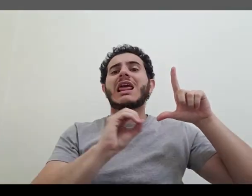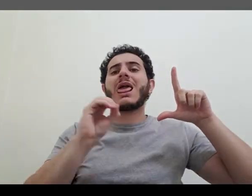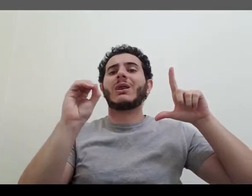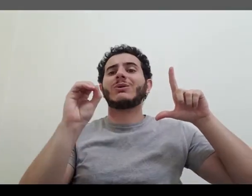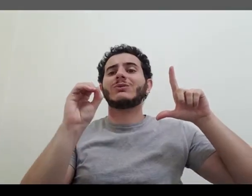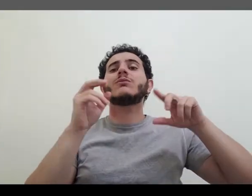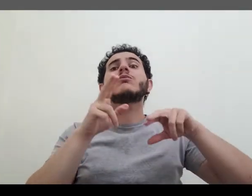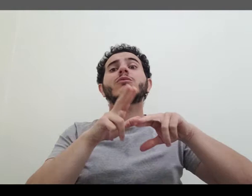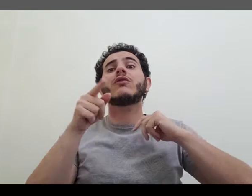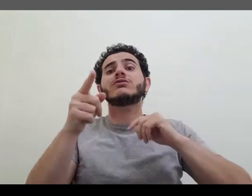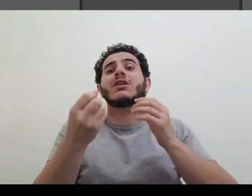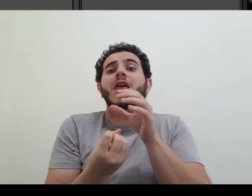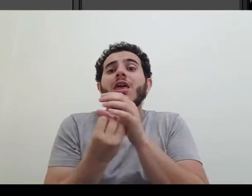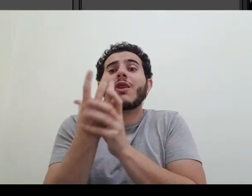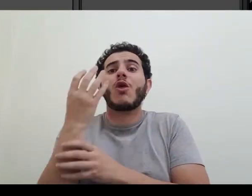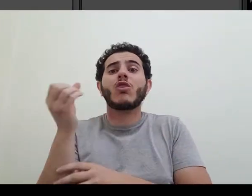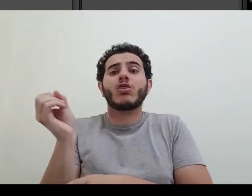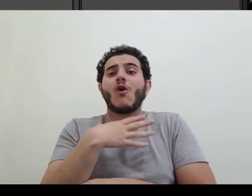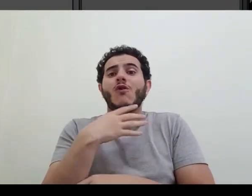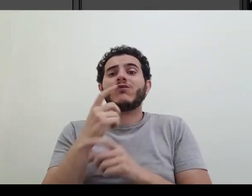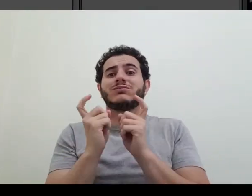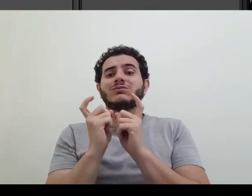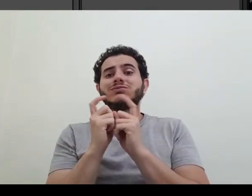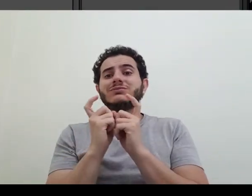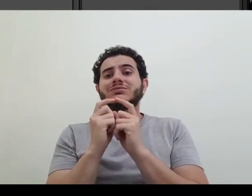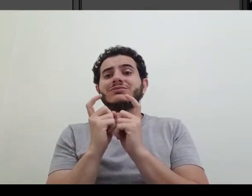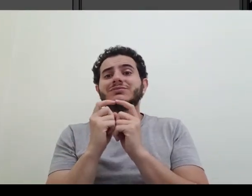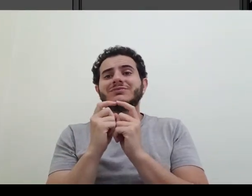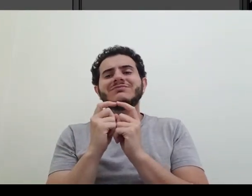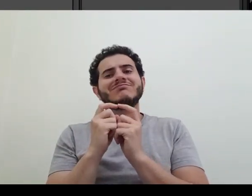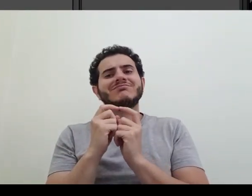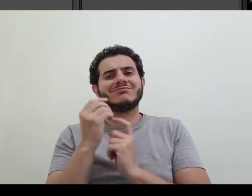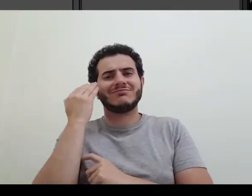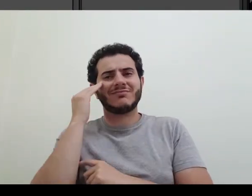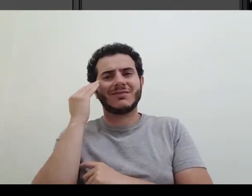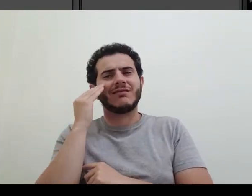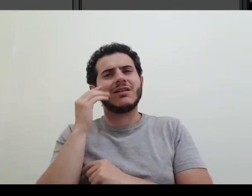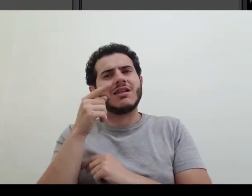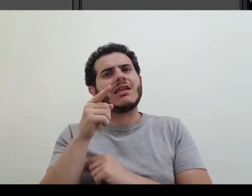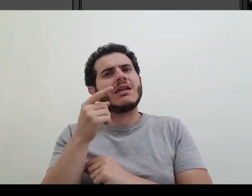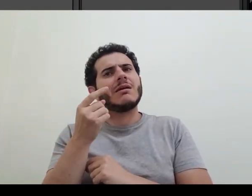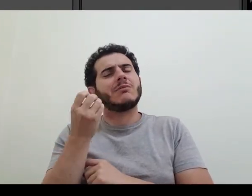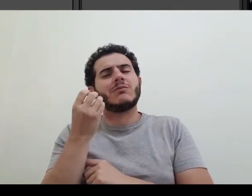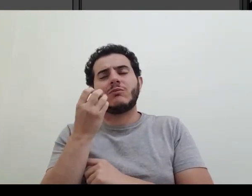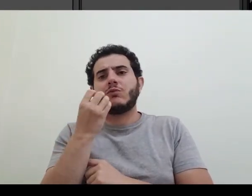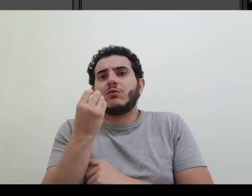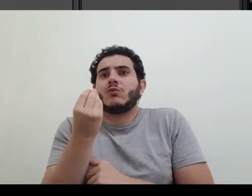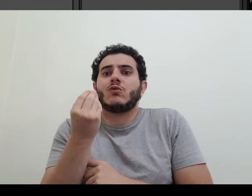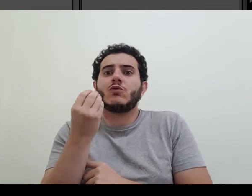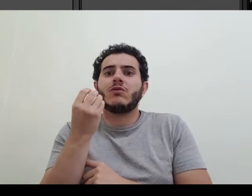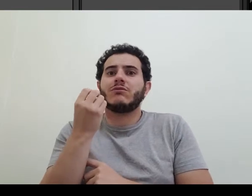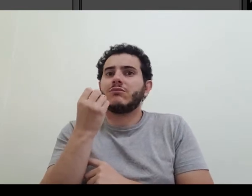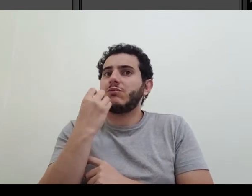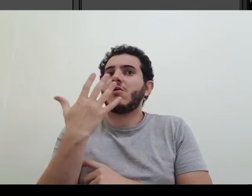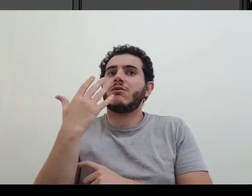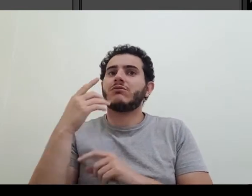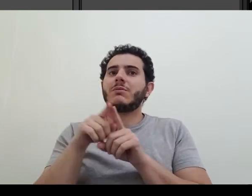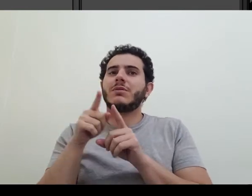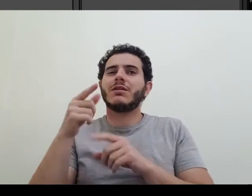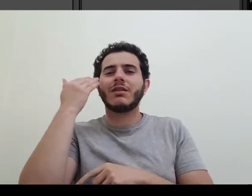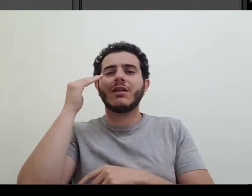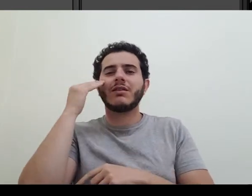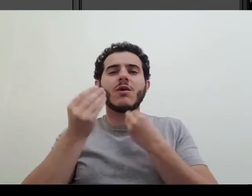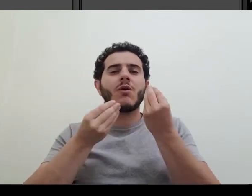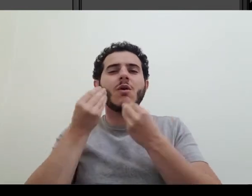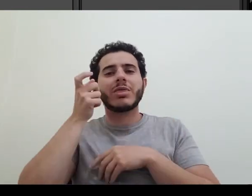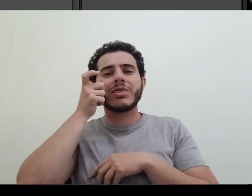dentro, totalmente vazio. Isso aqui é uma coisa bem interessante. Né? Olha lá, ele está atualizando os dados, deixando